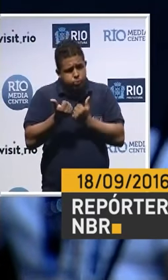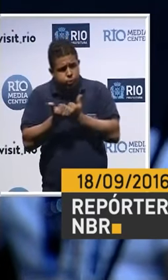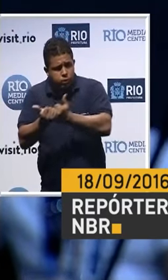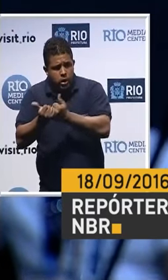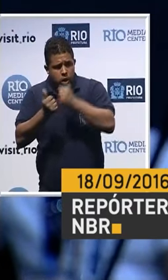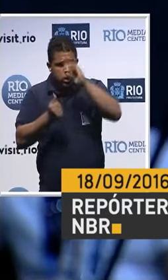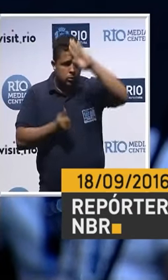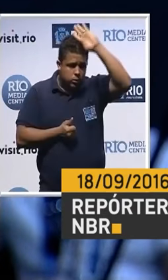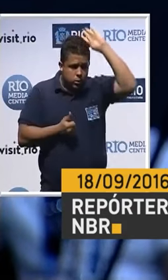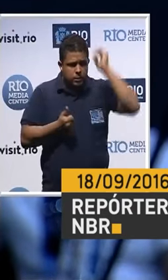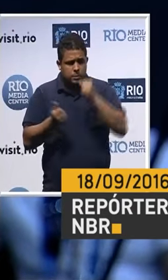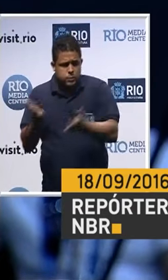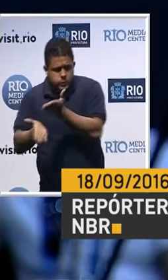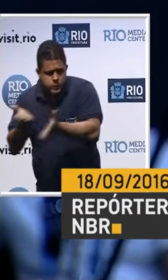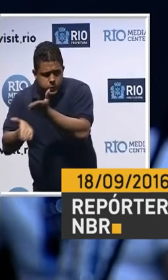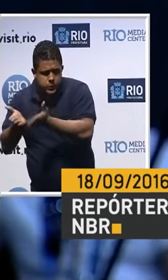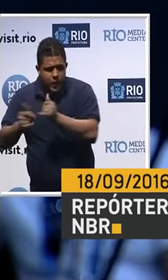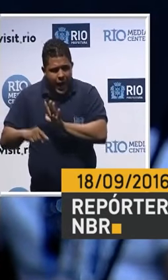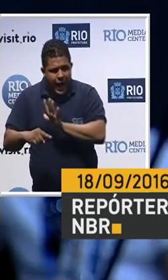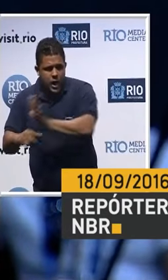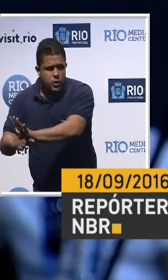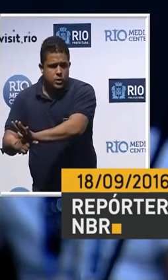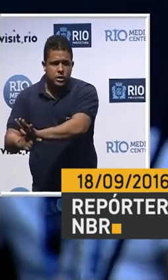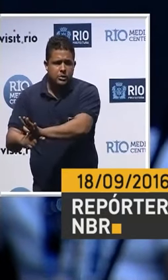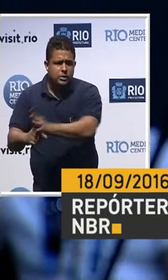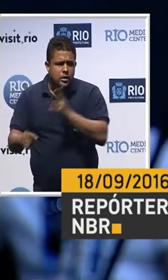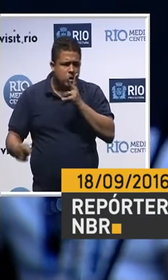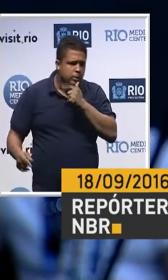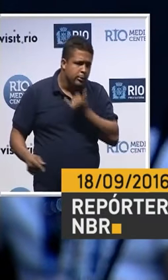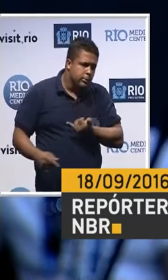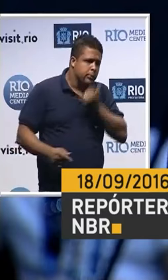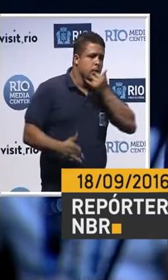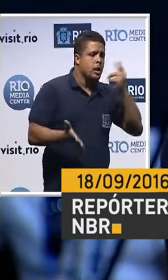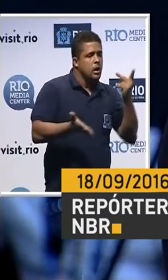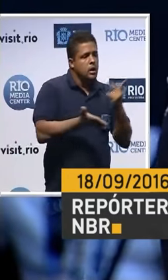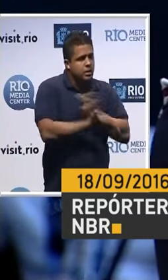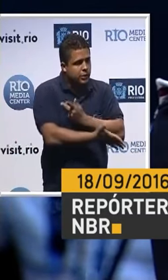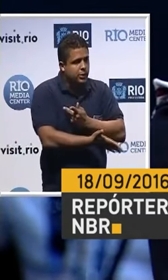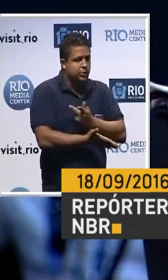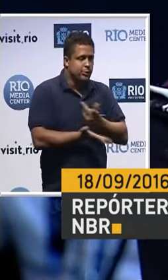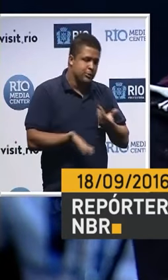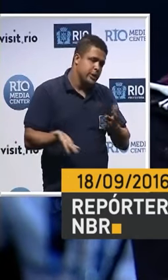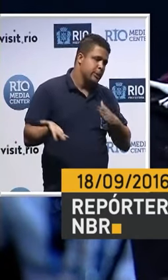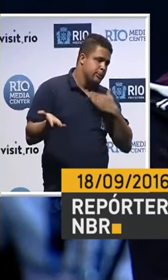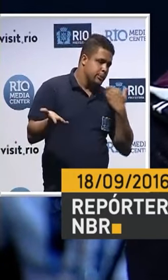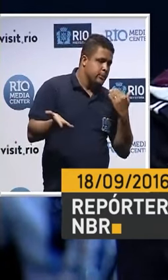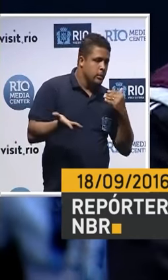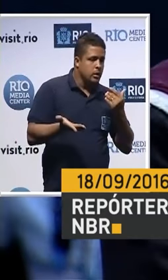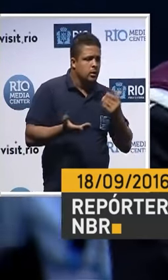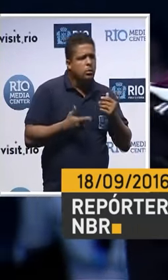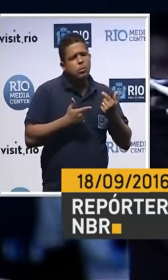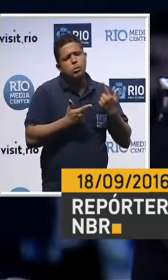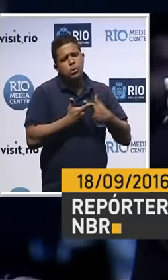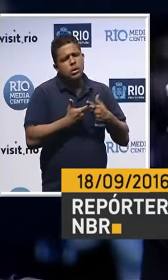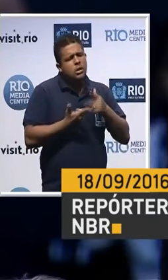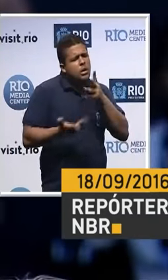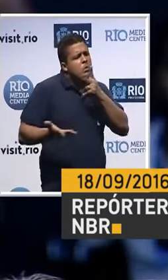de Irã? E por que esta demora para liberar o corpo de